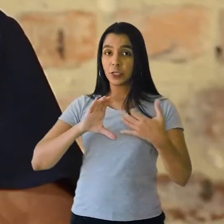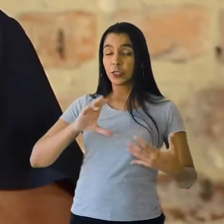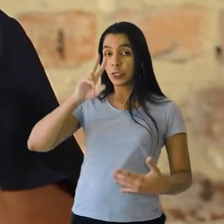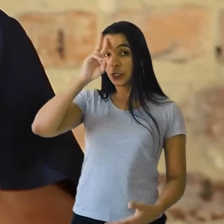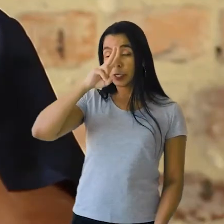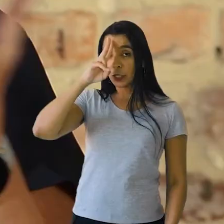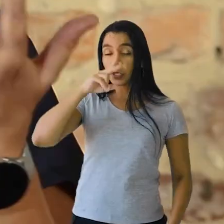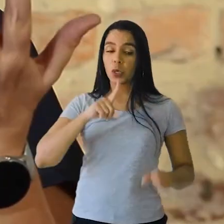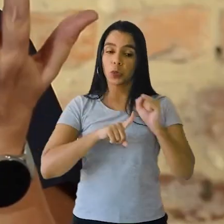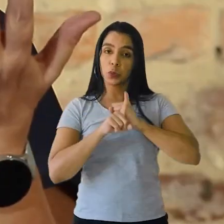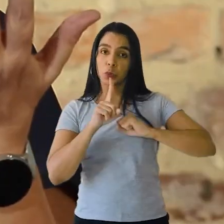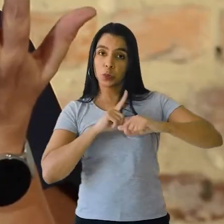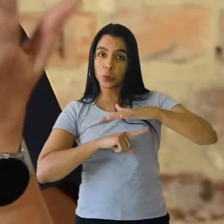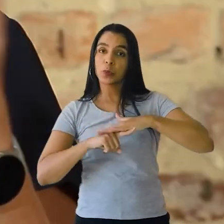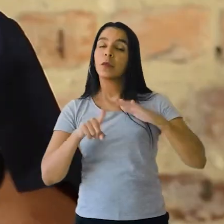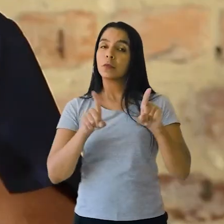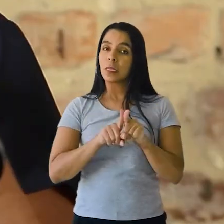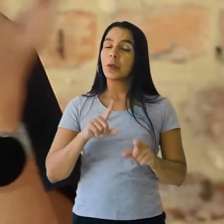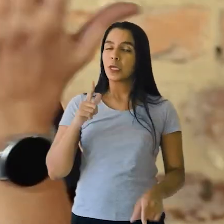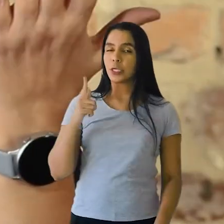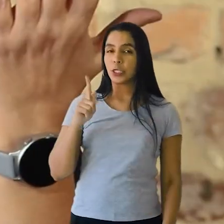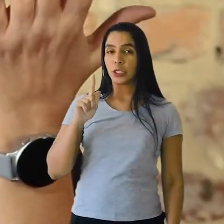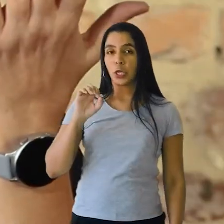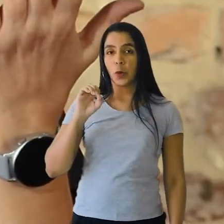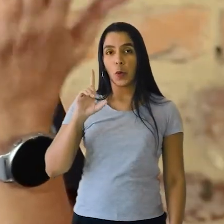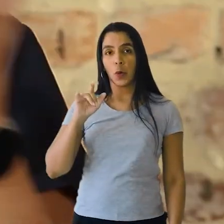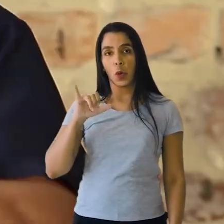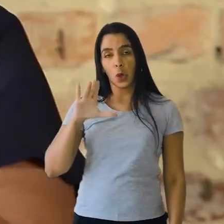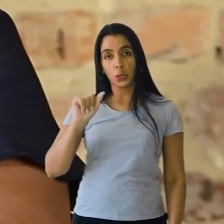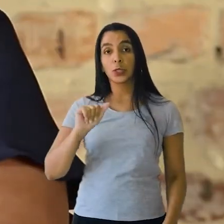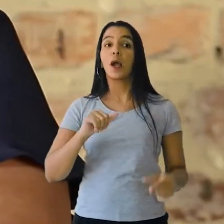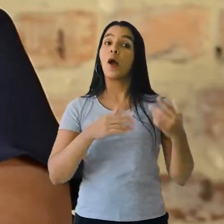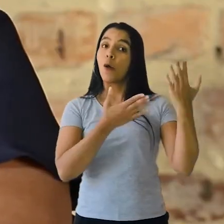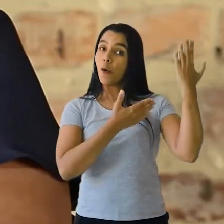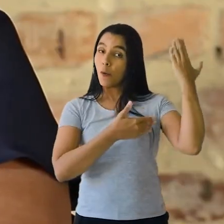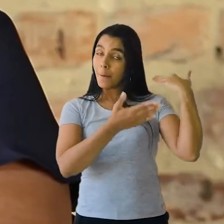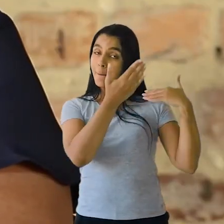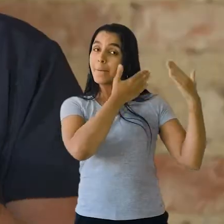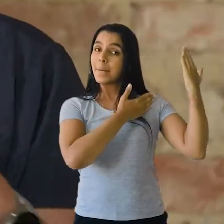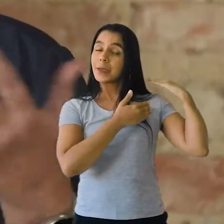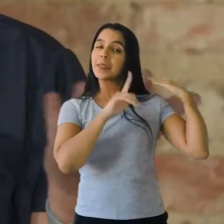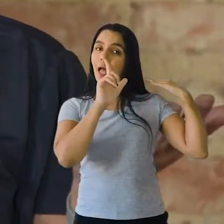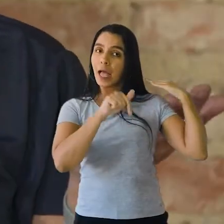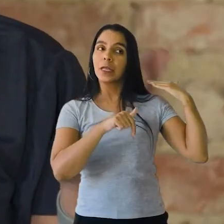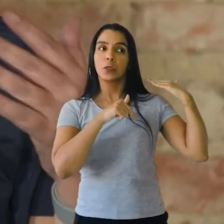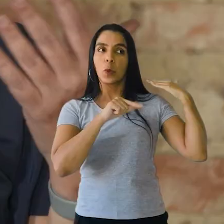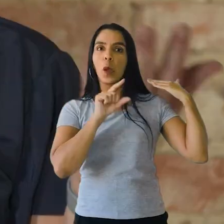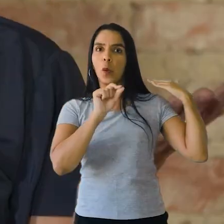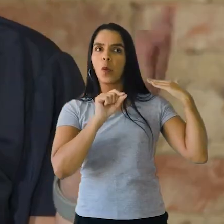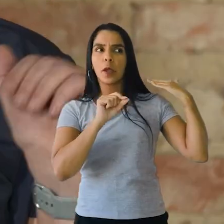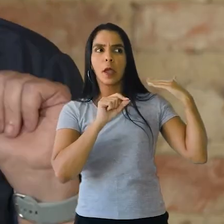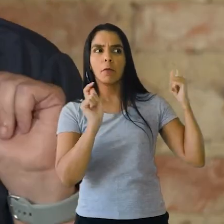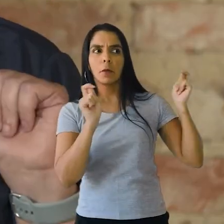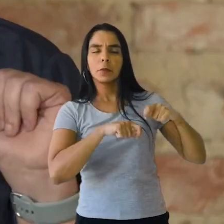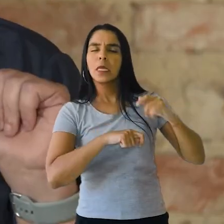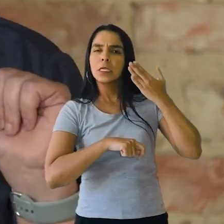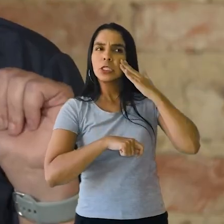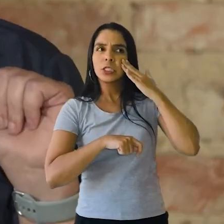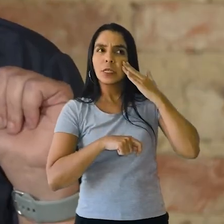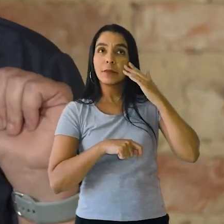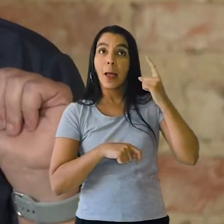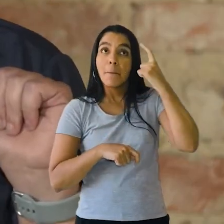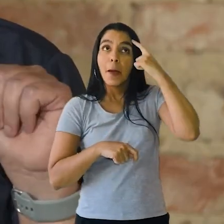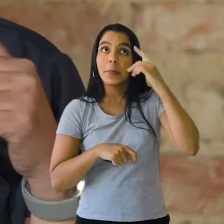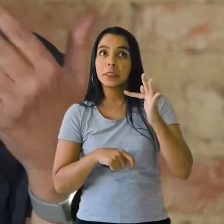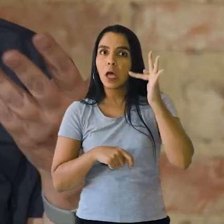como se diz em vários aspectos da história, tanto social como na história geológica, o passado é mesmo a